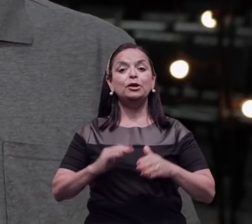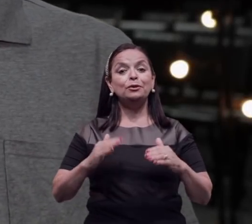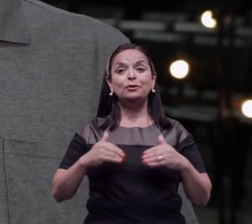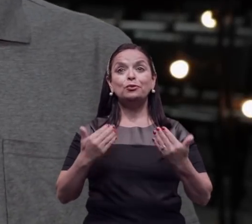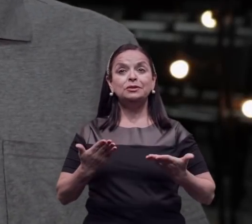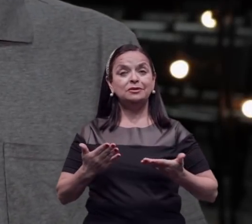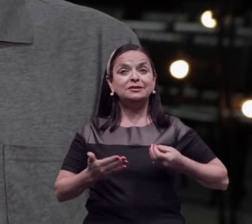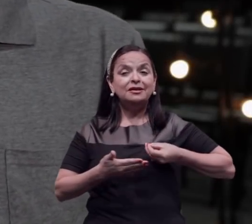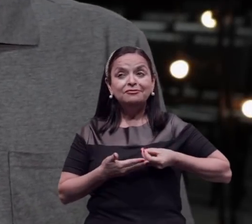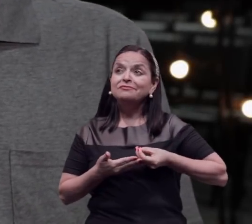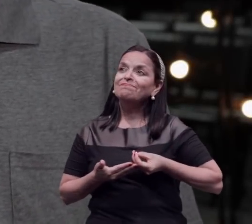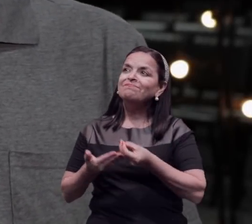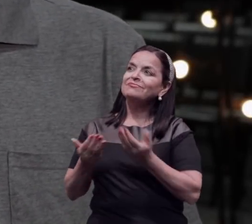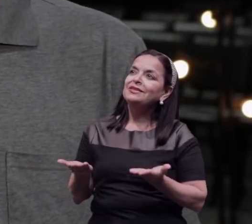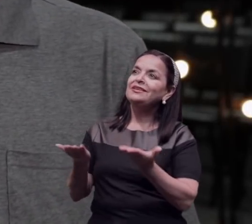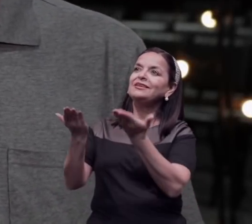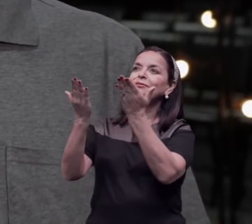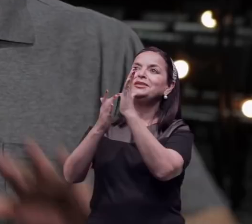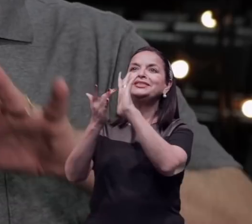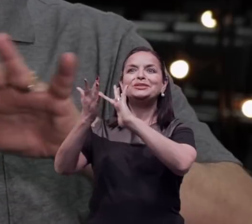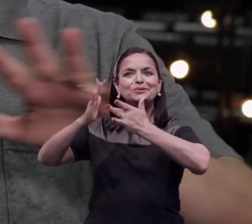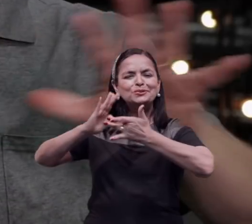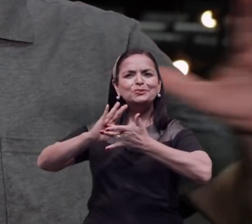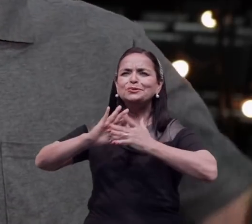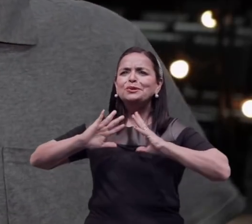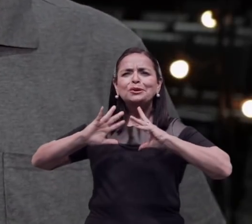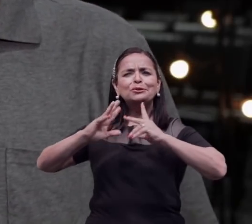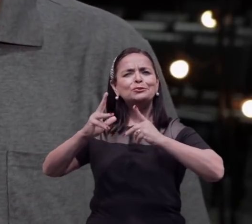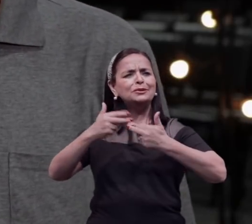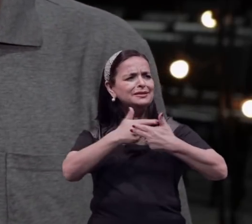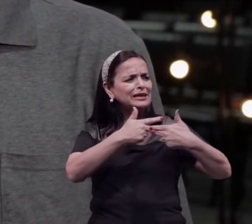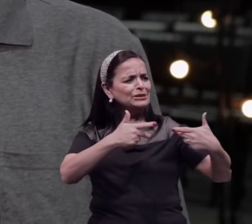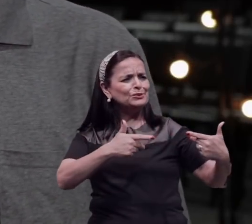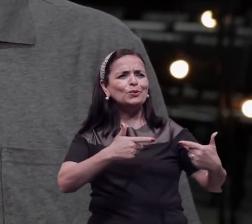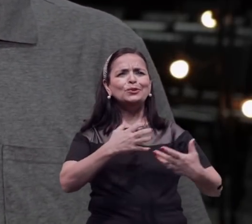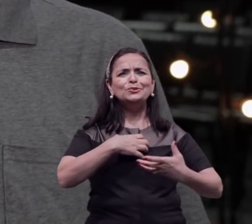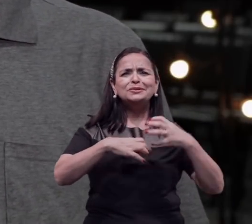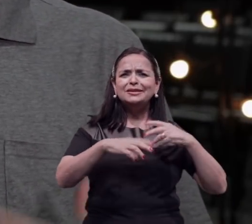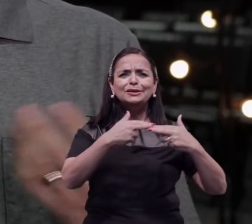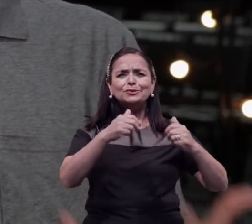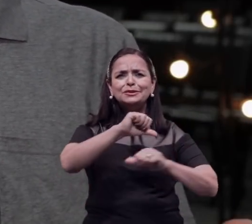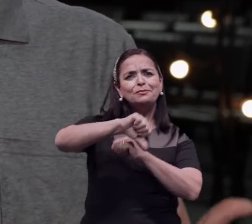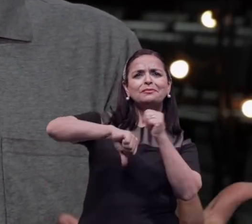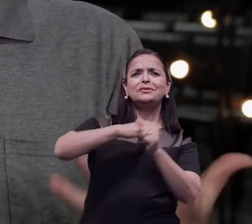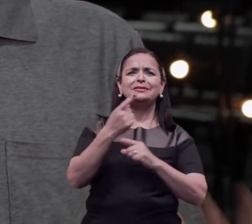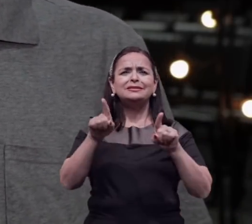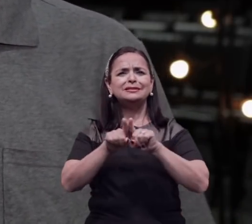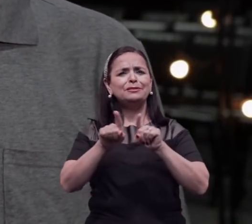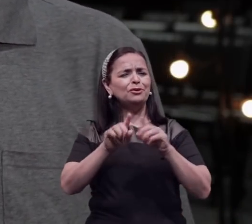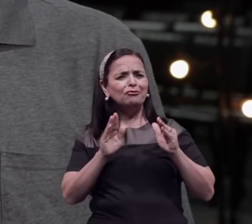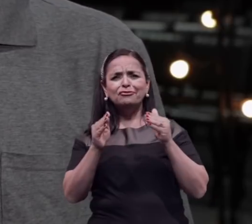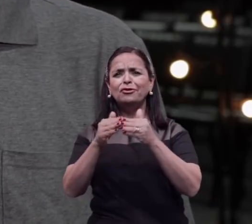Quando entregamos a nossa vida a Jesus, todas as perspectivas mudam. Nosso propósito de